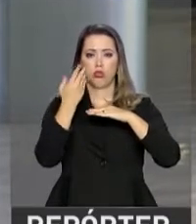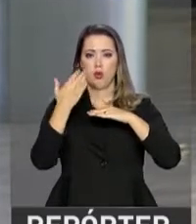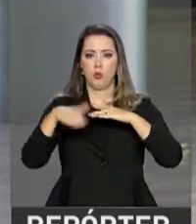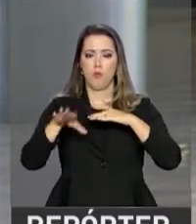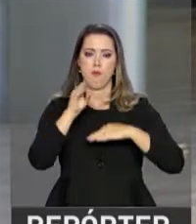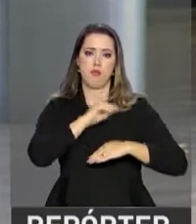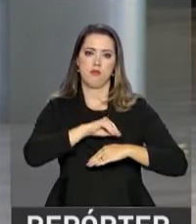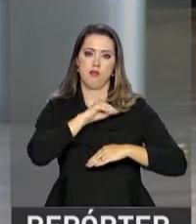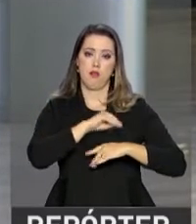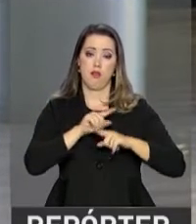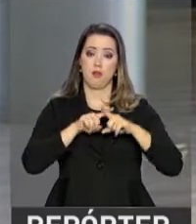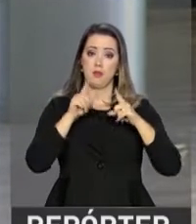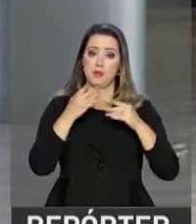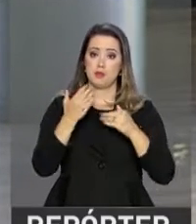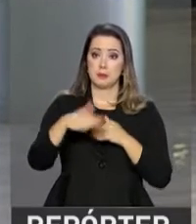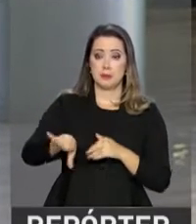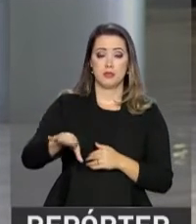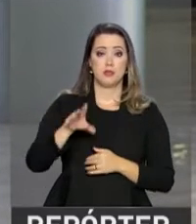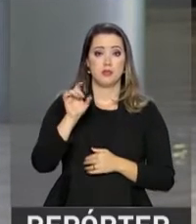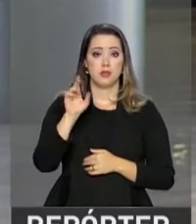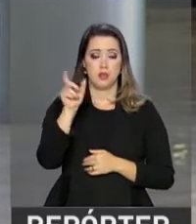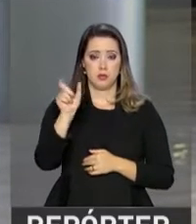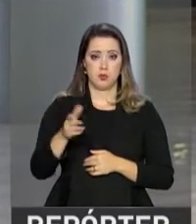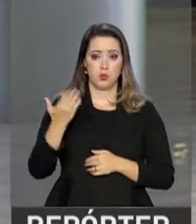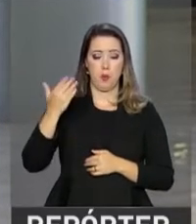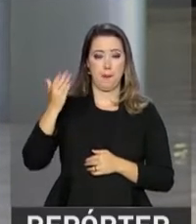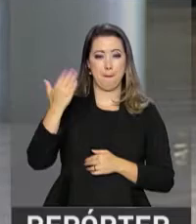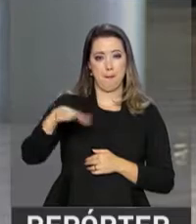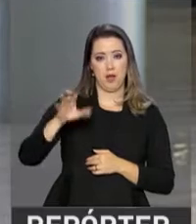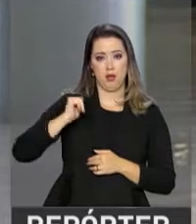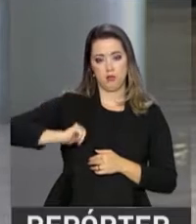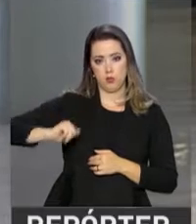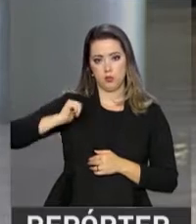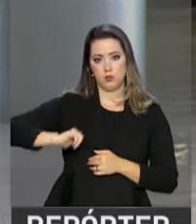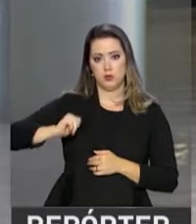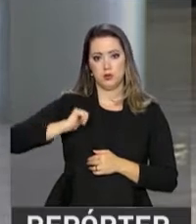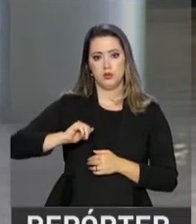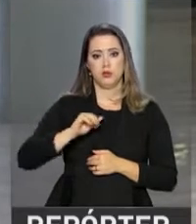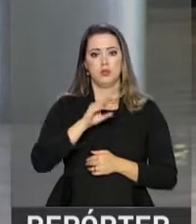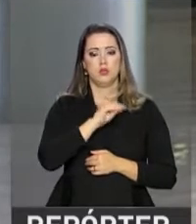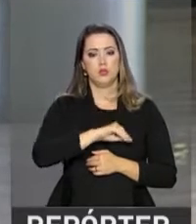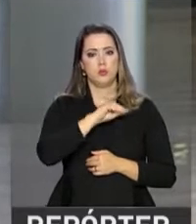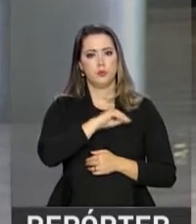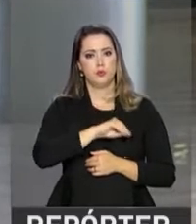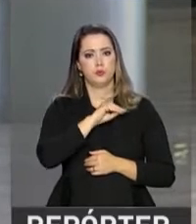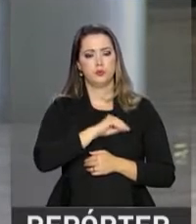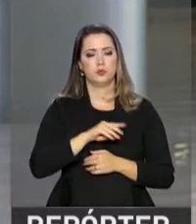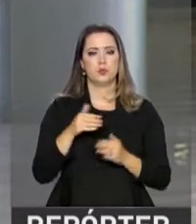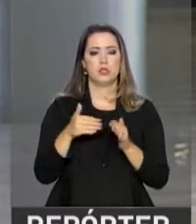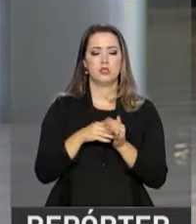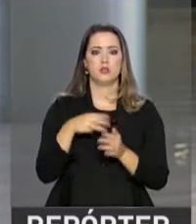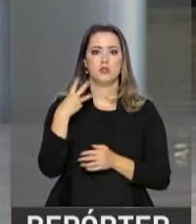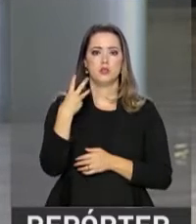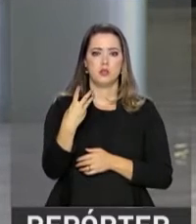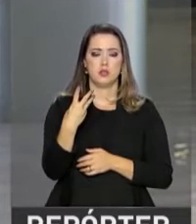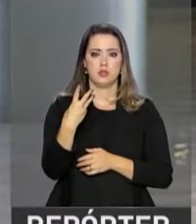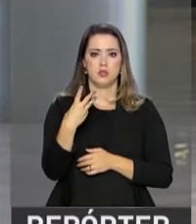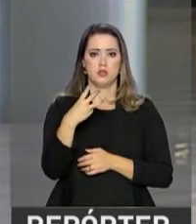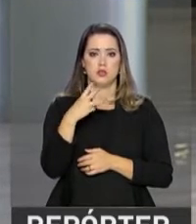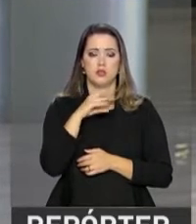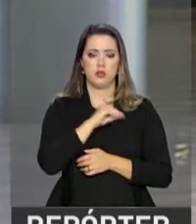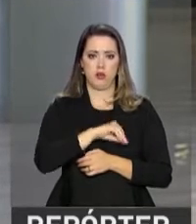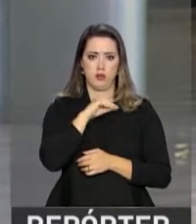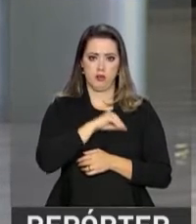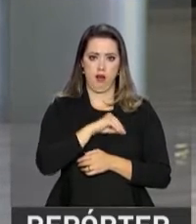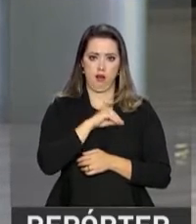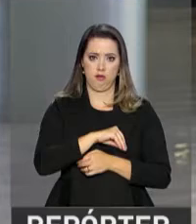meio, enquanto as parciais, aqueles candidatos com renda per capita mensal de até 3 salários mínimos.